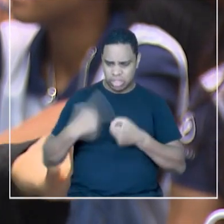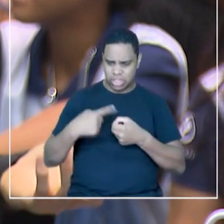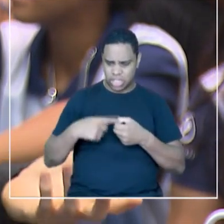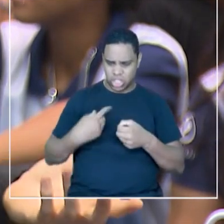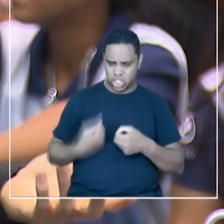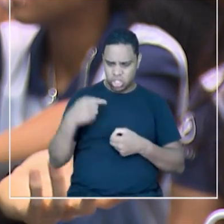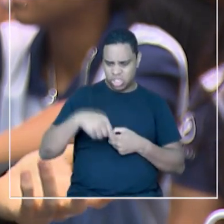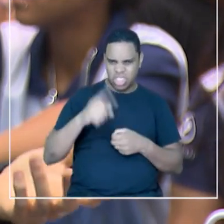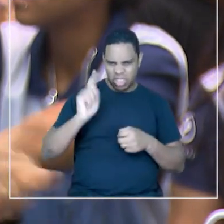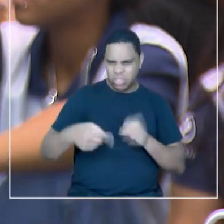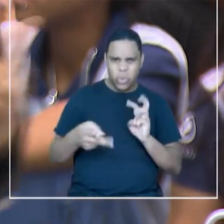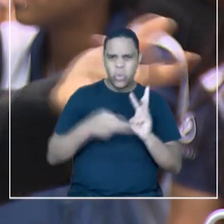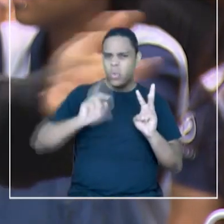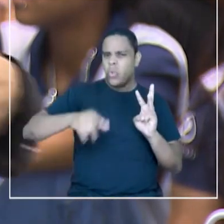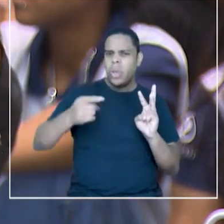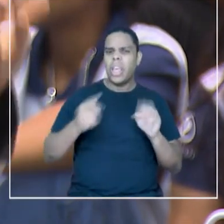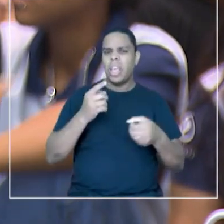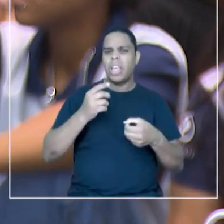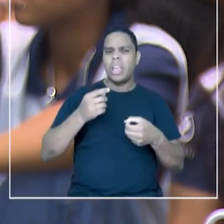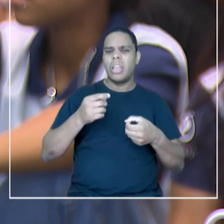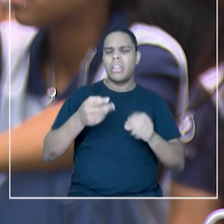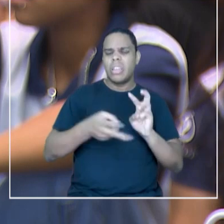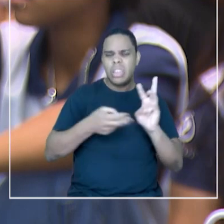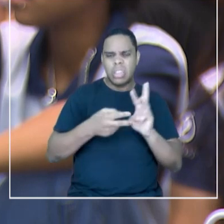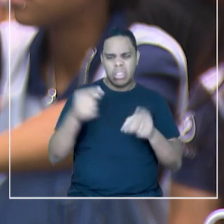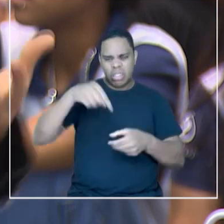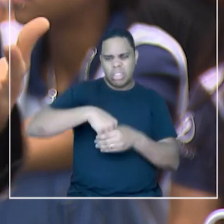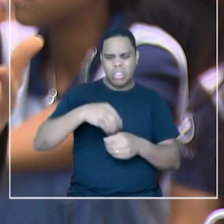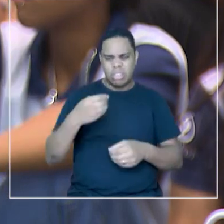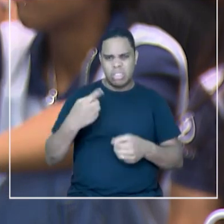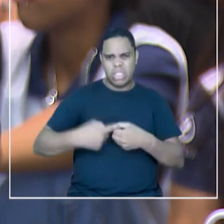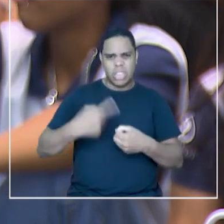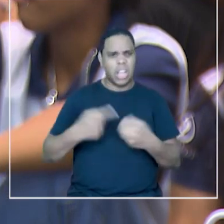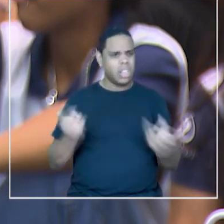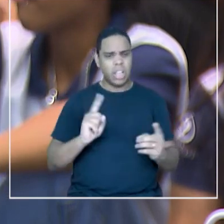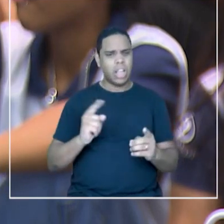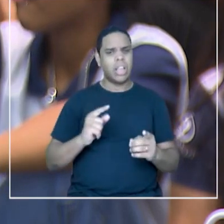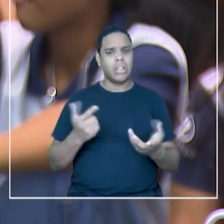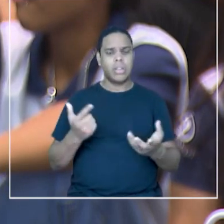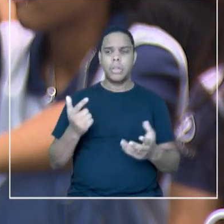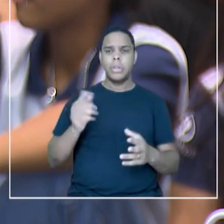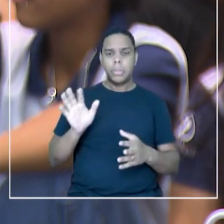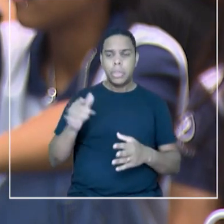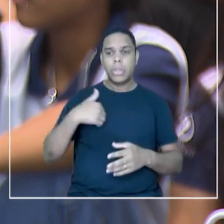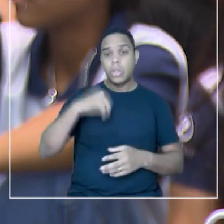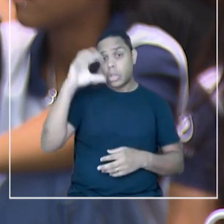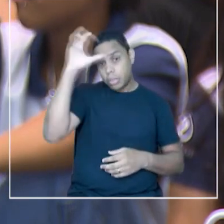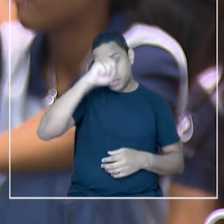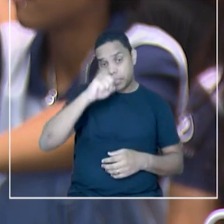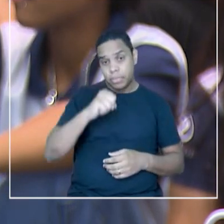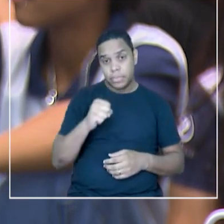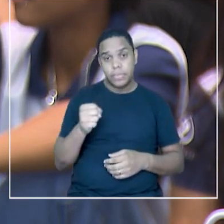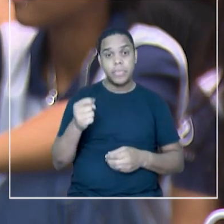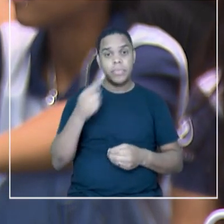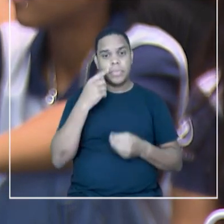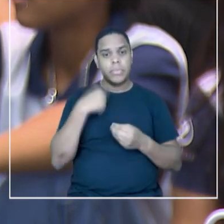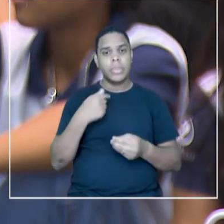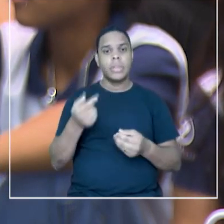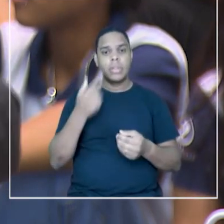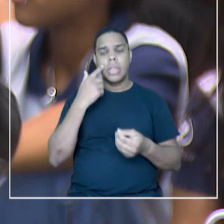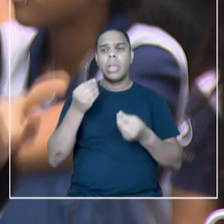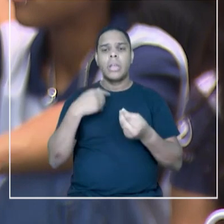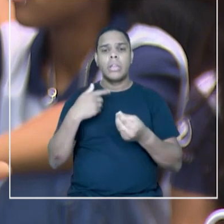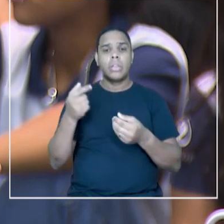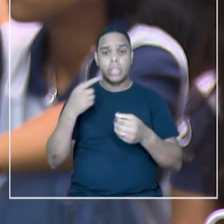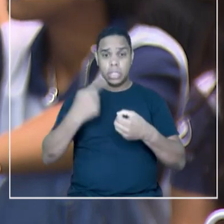é indígena mais, né? Pô, o cara já está aí e tal. Só que com eles eu aprendi assim que eles nunca tiveram opção. A